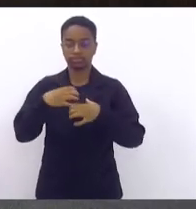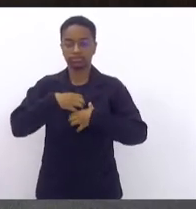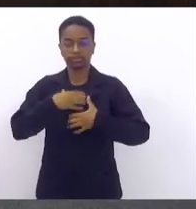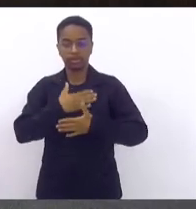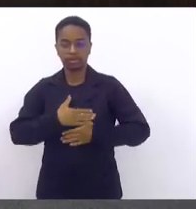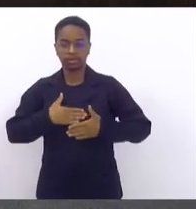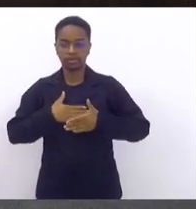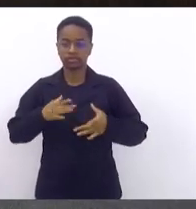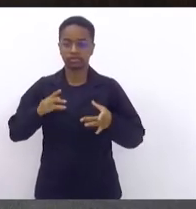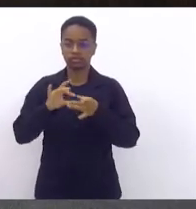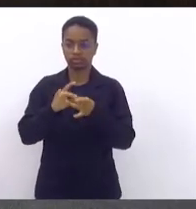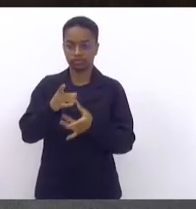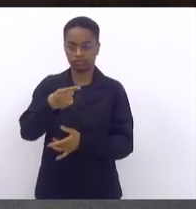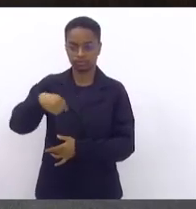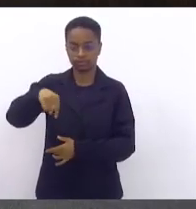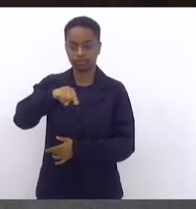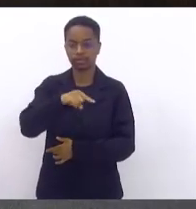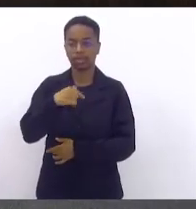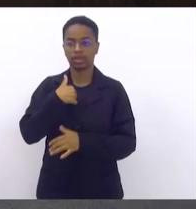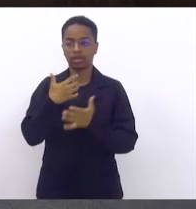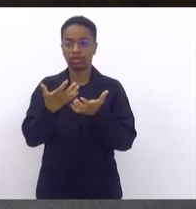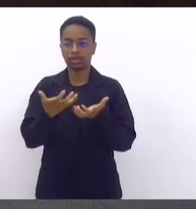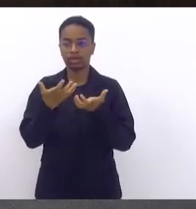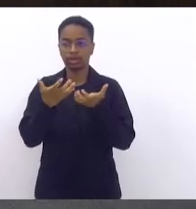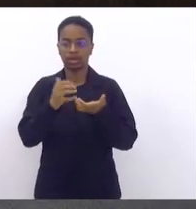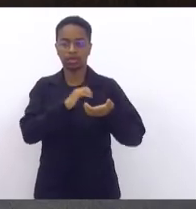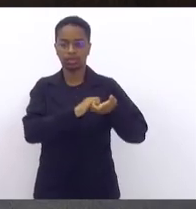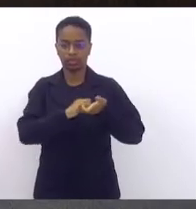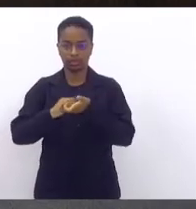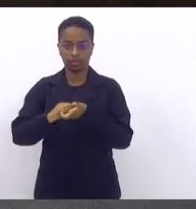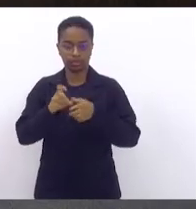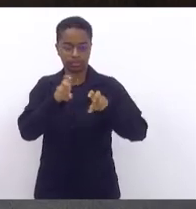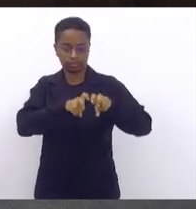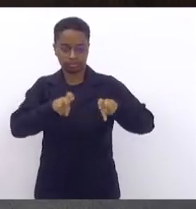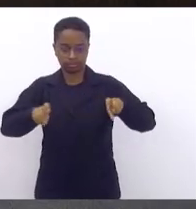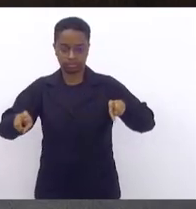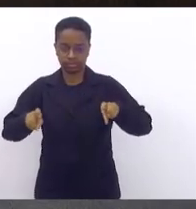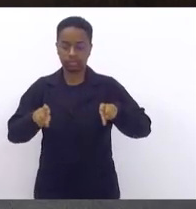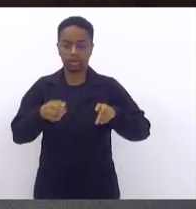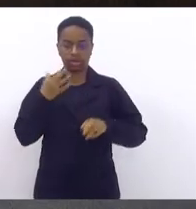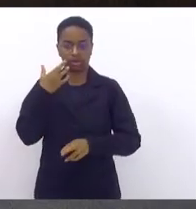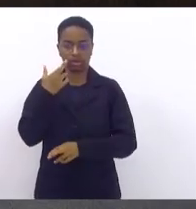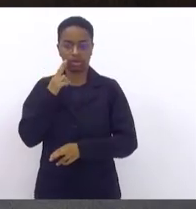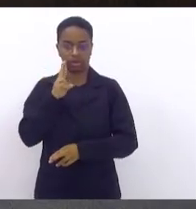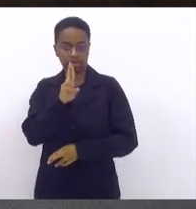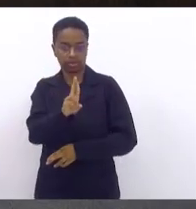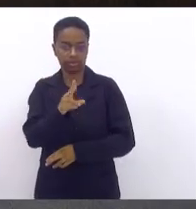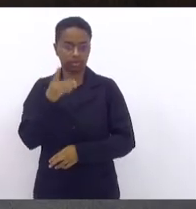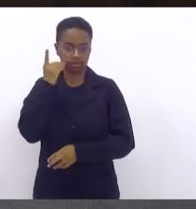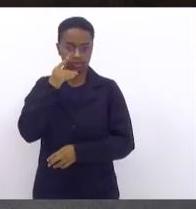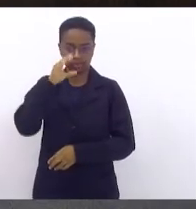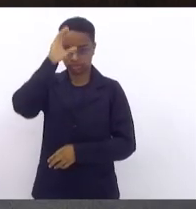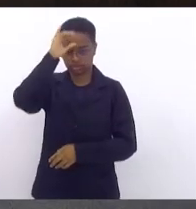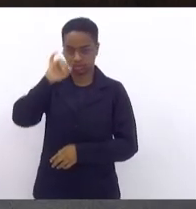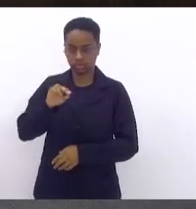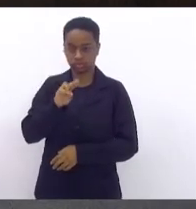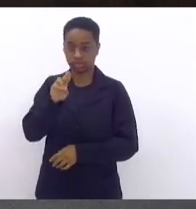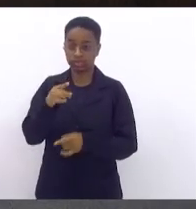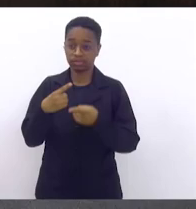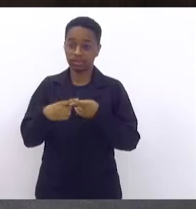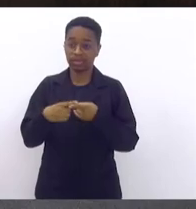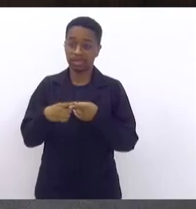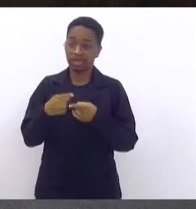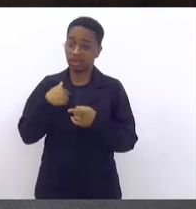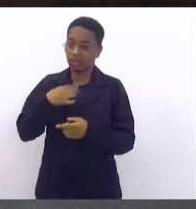prazer estar com vocês eu quero é cumprimentar a mesa na pessoa da deputada tia Ju que eu na verdade não